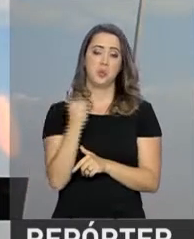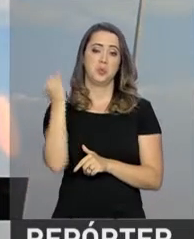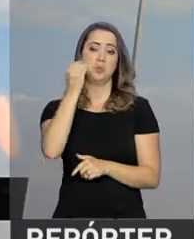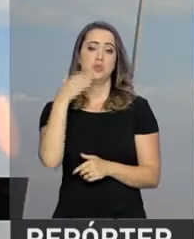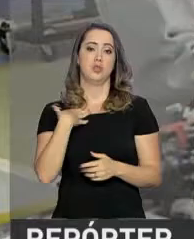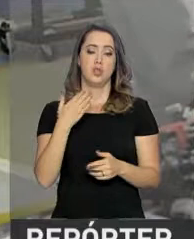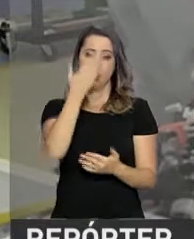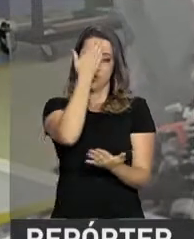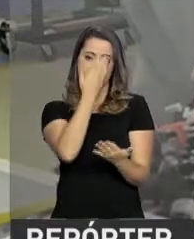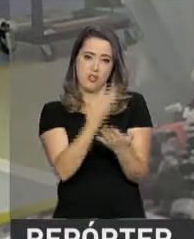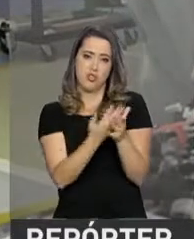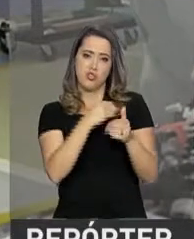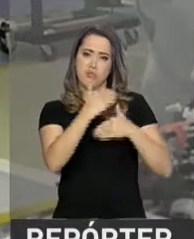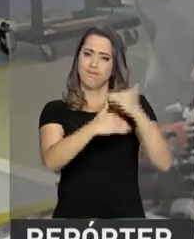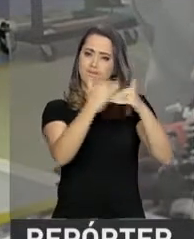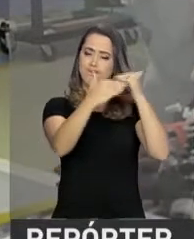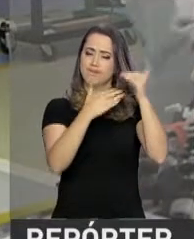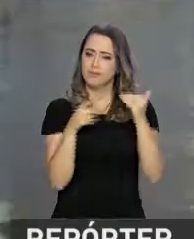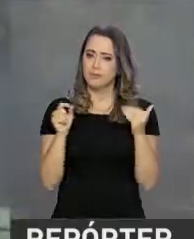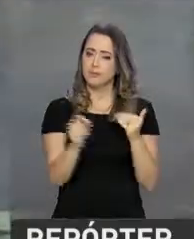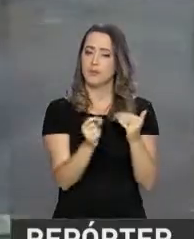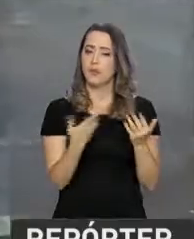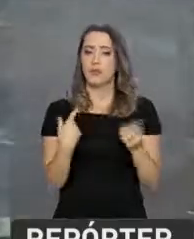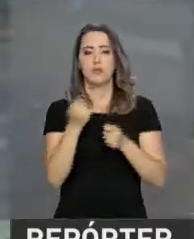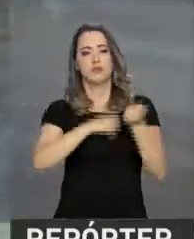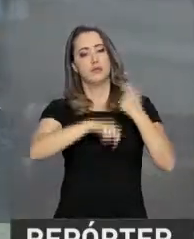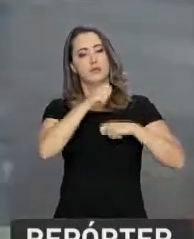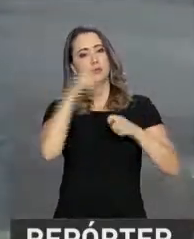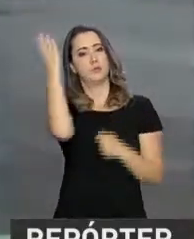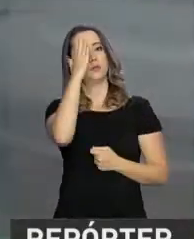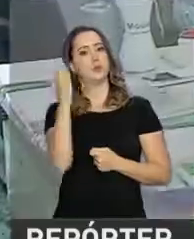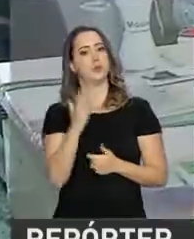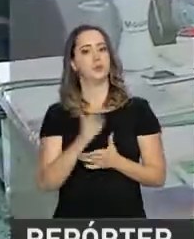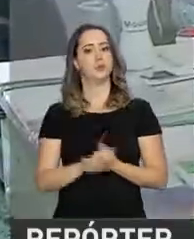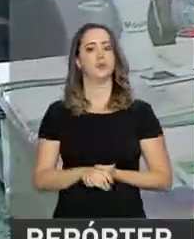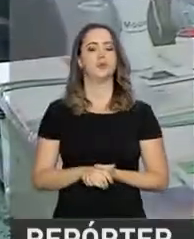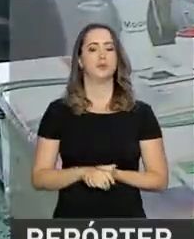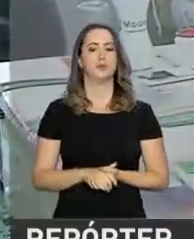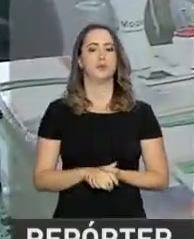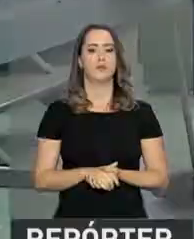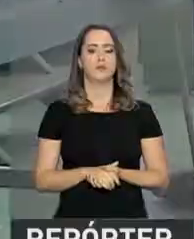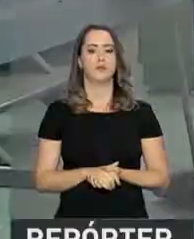a confiança foi restabelecida a economia brasileira